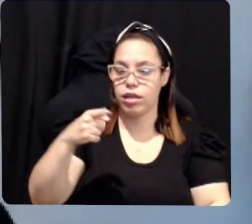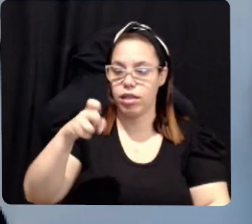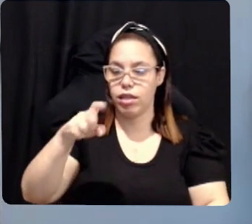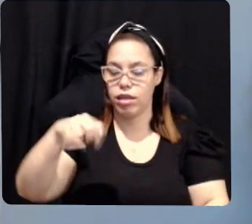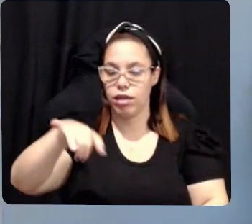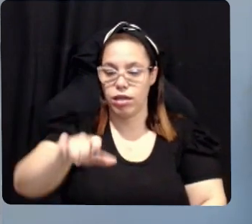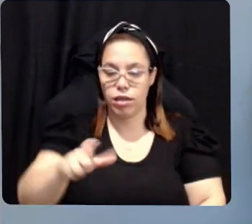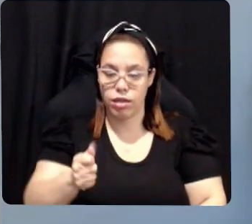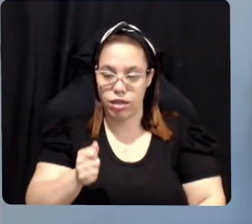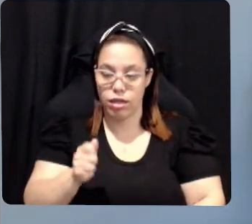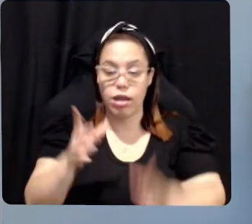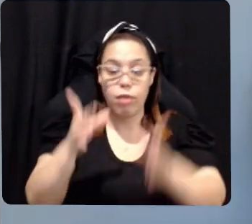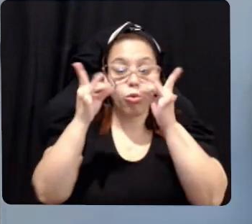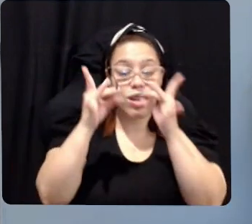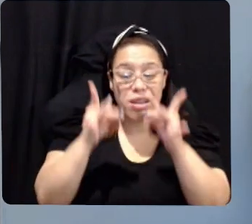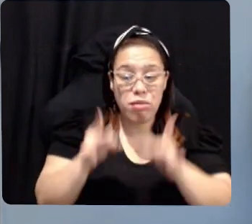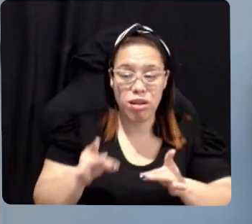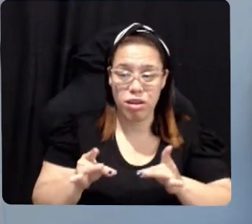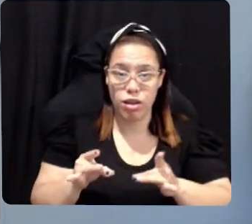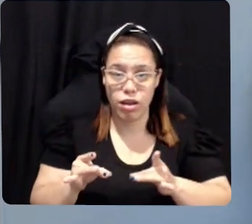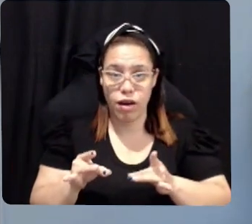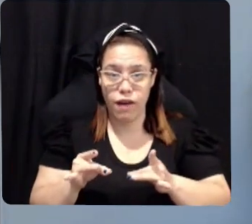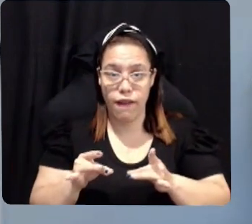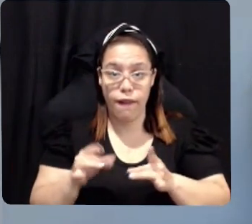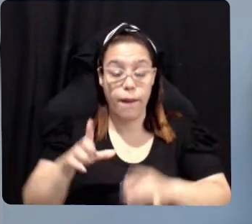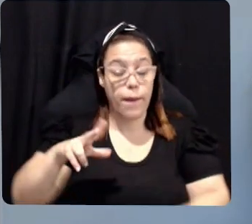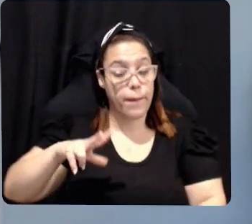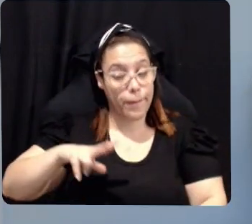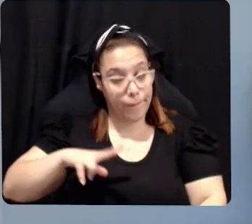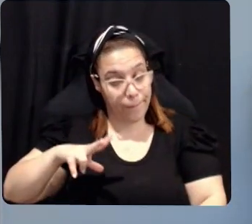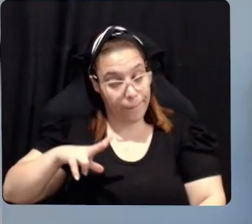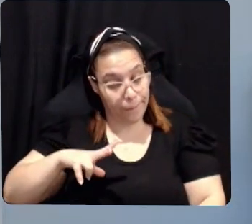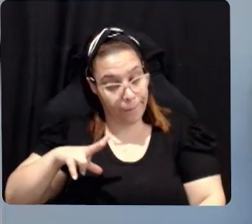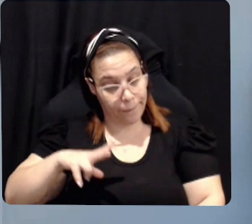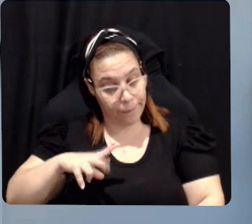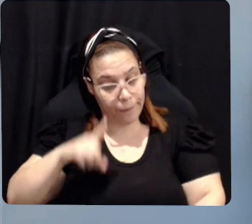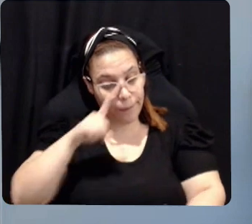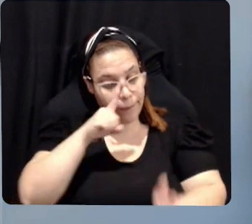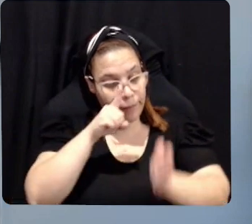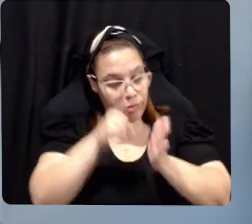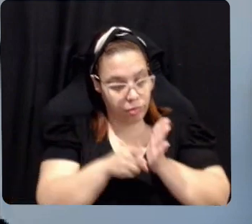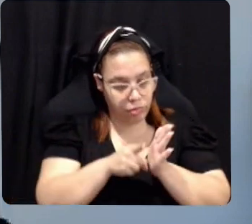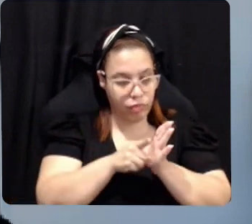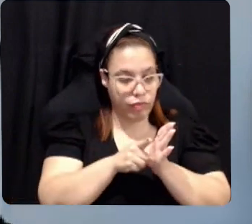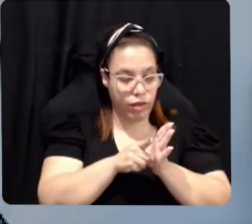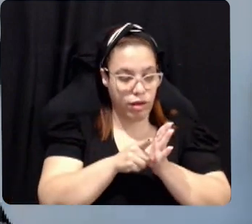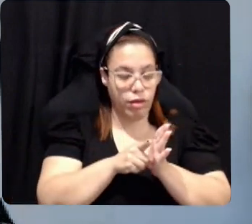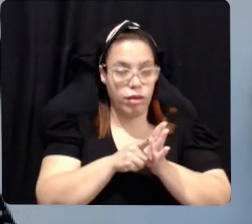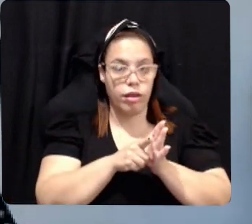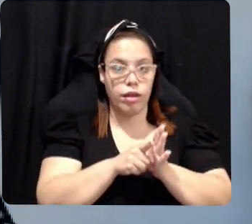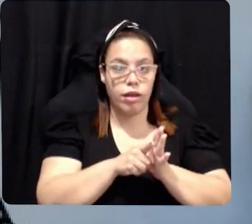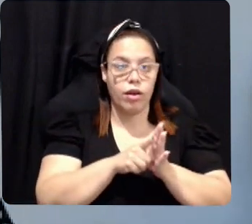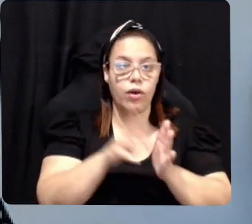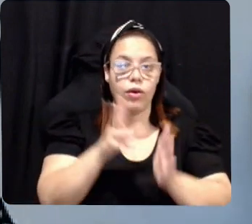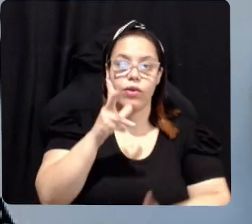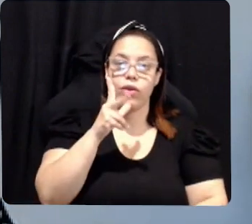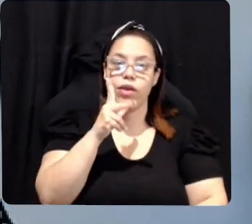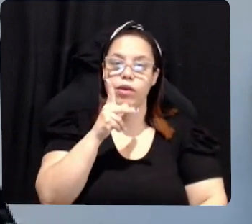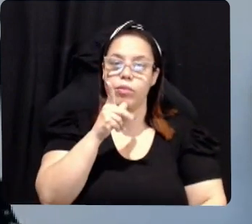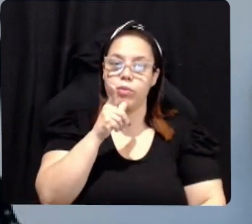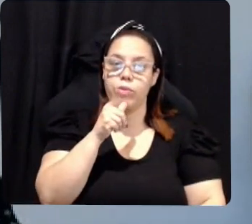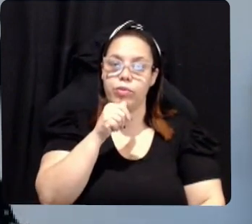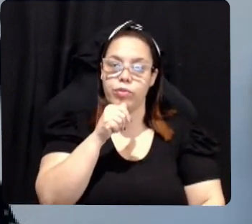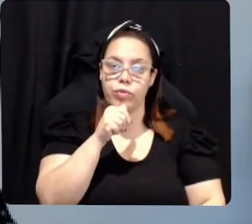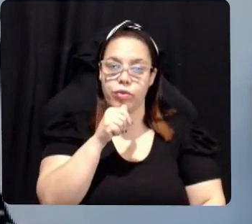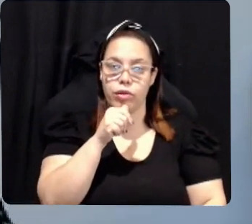é dislexia. Dislexia é um quadro muito específico, muito particular. Então, esse diagnóstico, ele muitas vezes